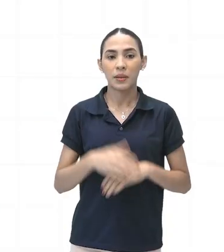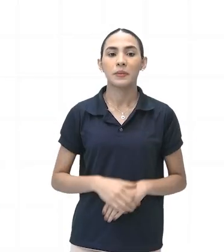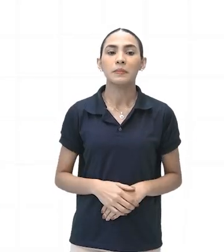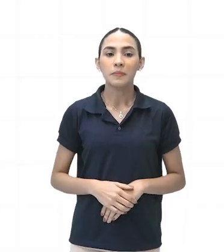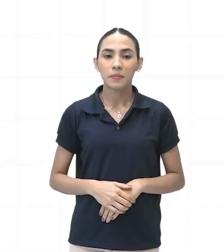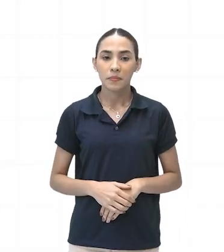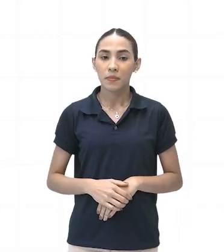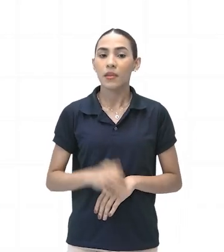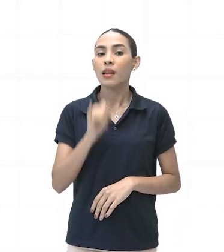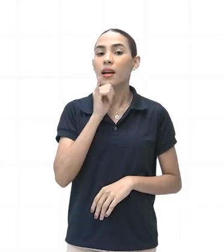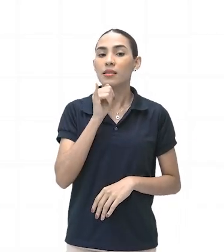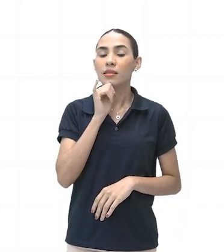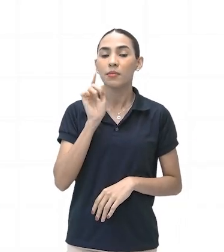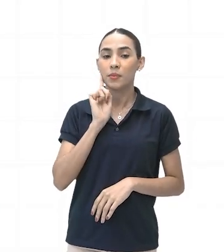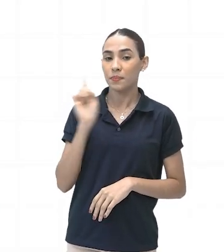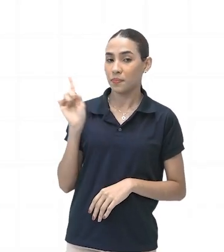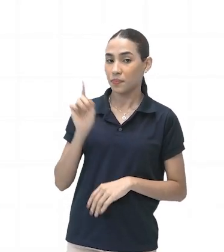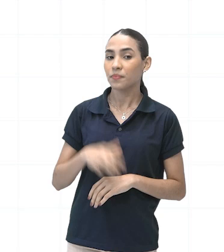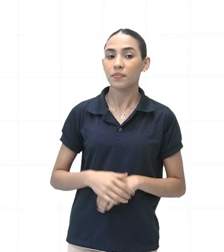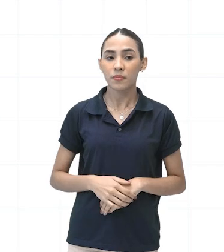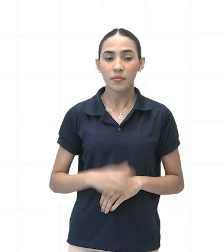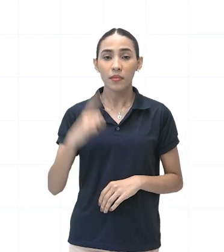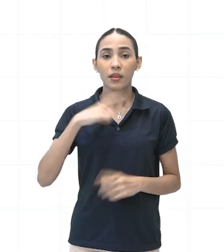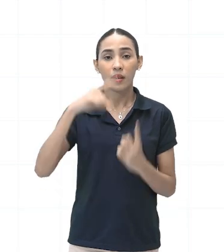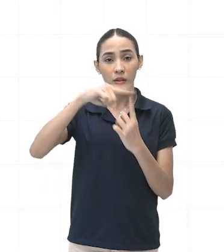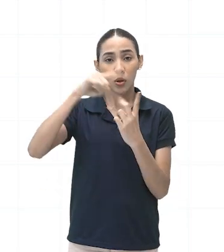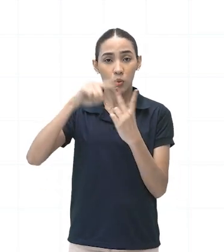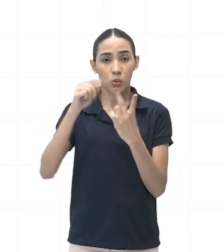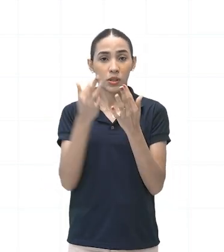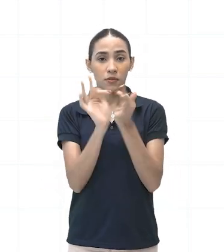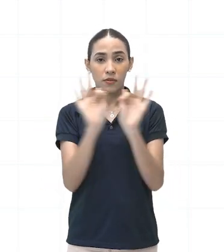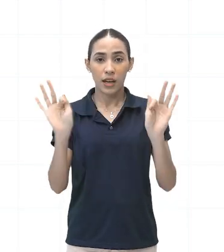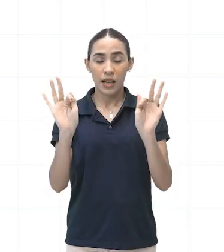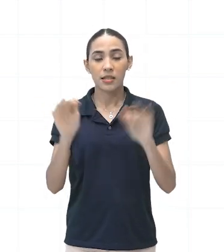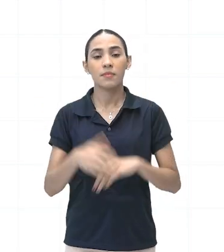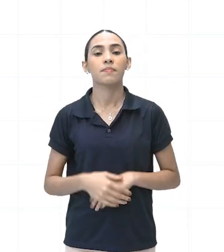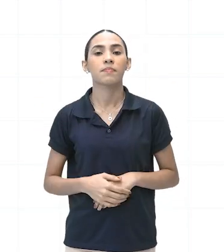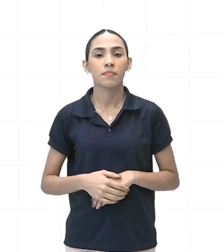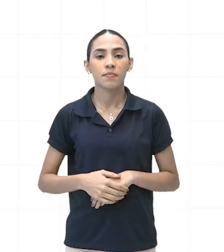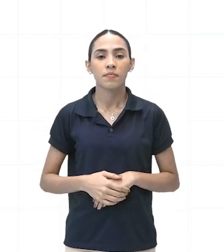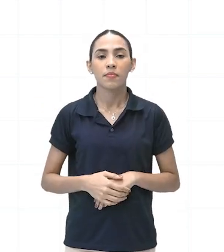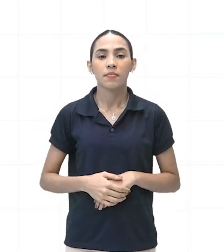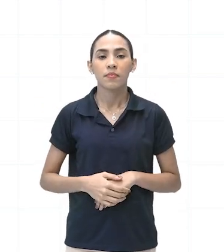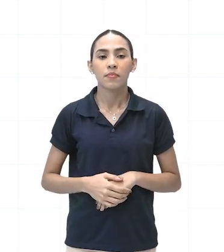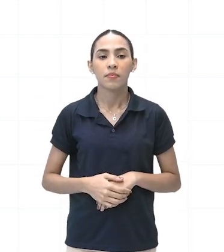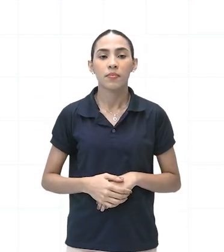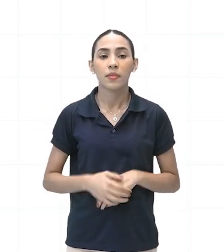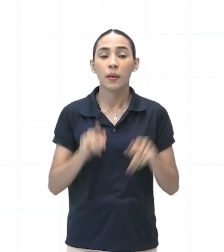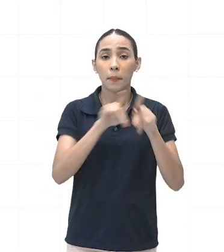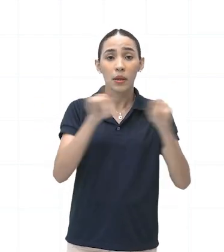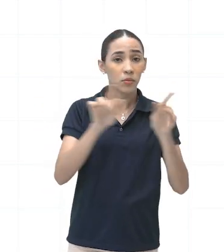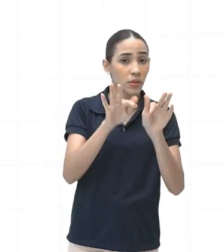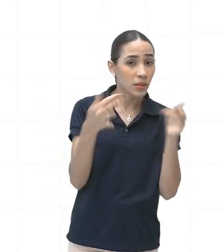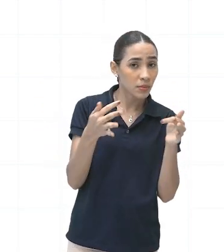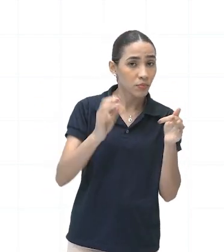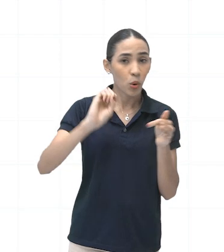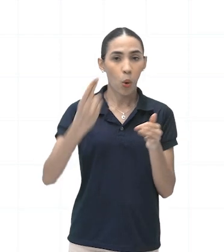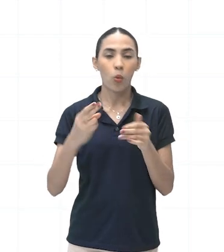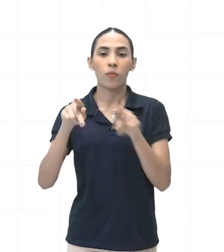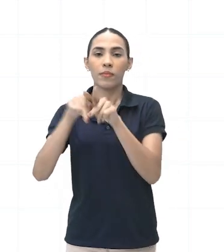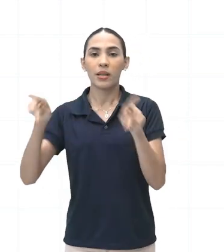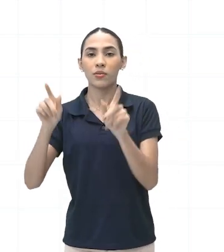para vocês um exemplo. Tenho dois enunciados e faço o questionamento. Período simples ou